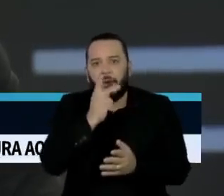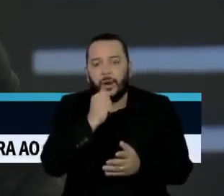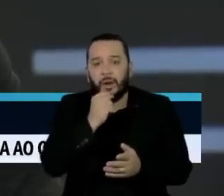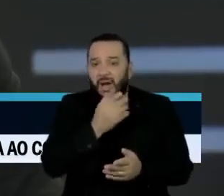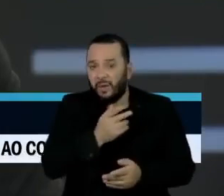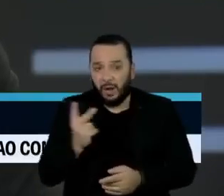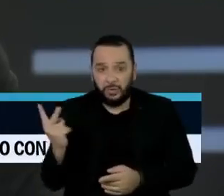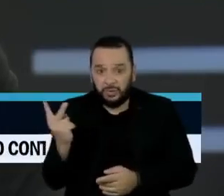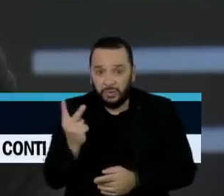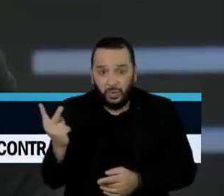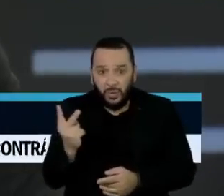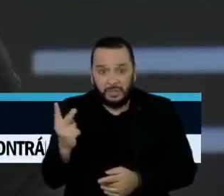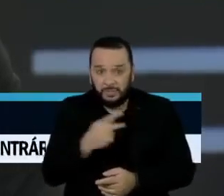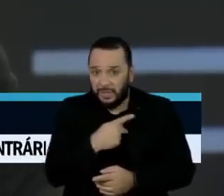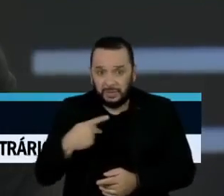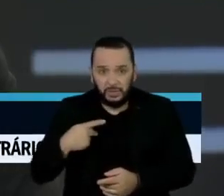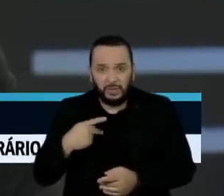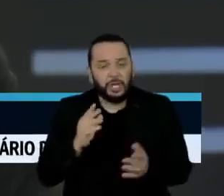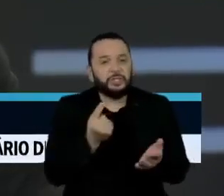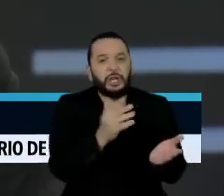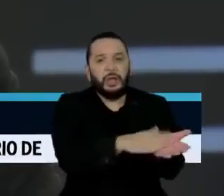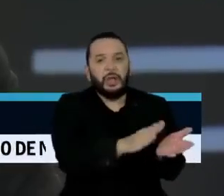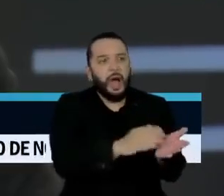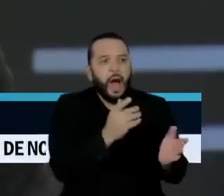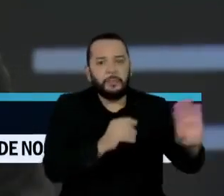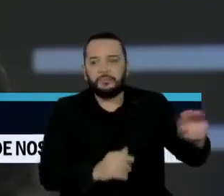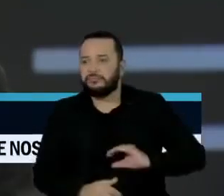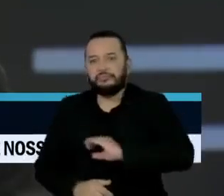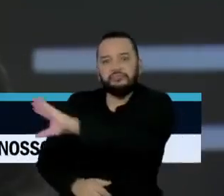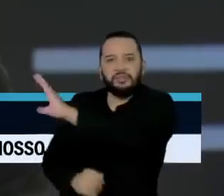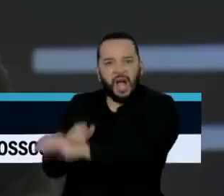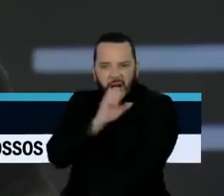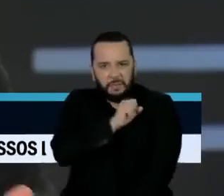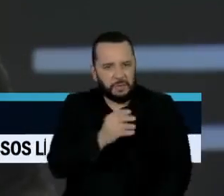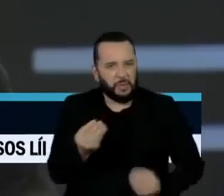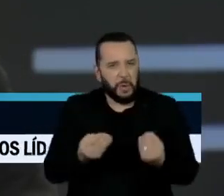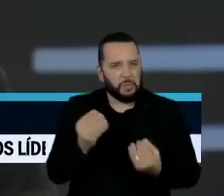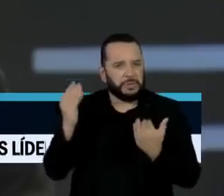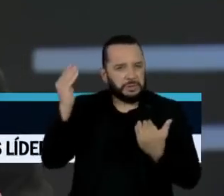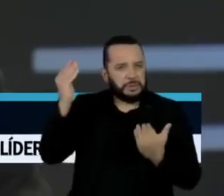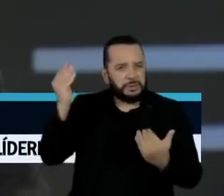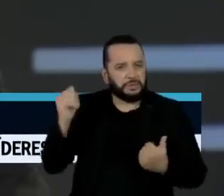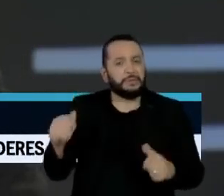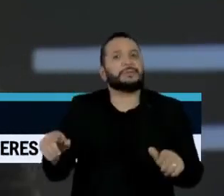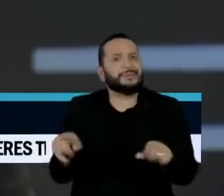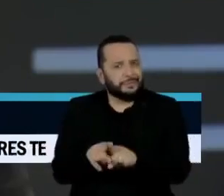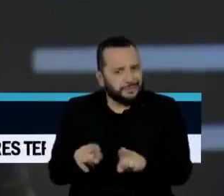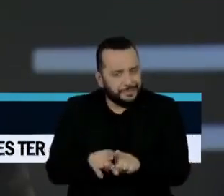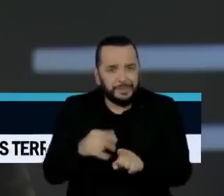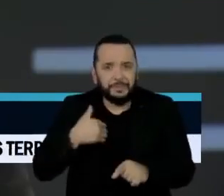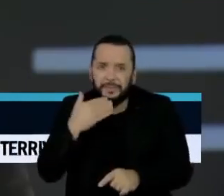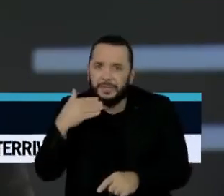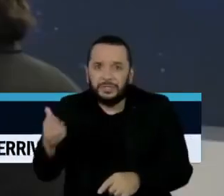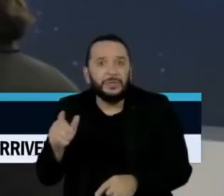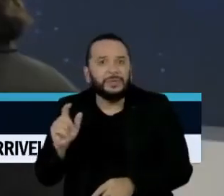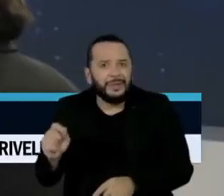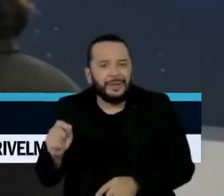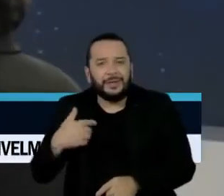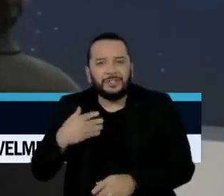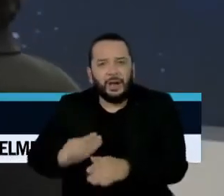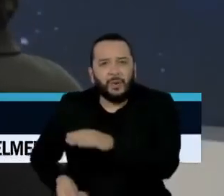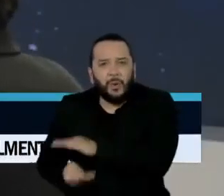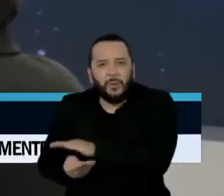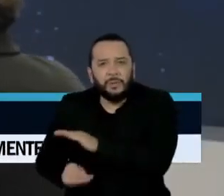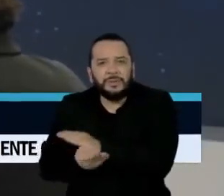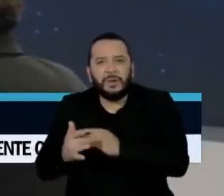Municípios em forma de Repasses para eles é em formas até de Ouro o pedido de Repasses em Ouro Então tinha